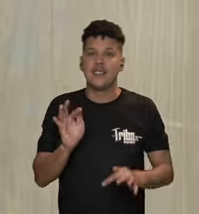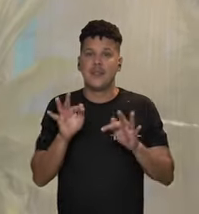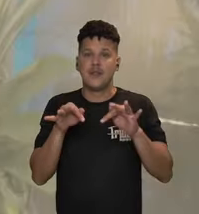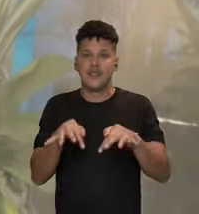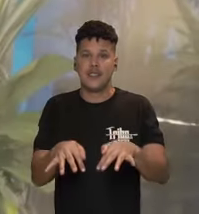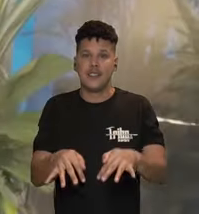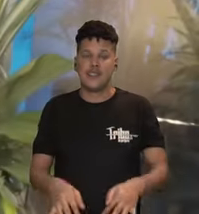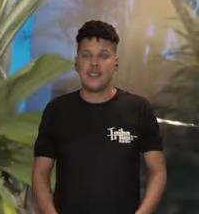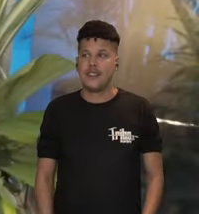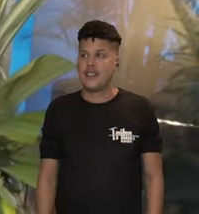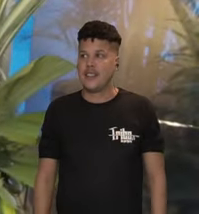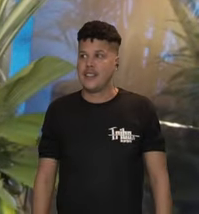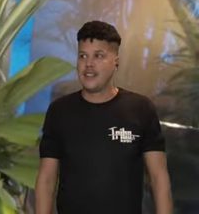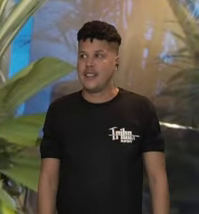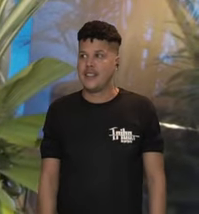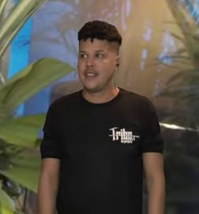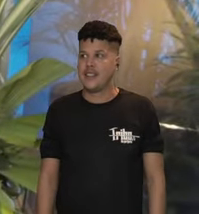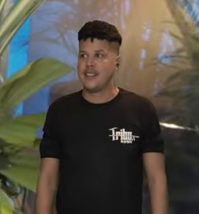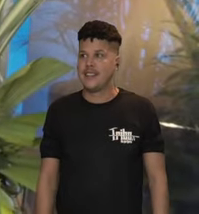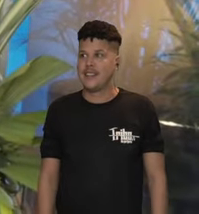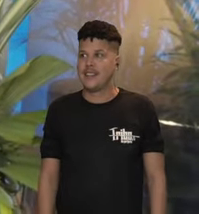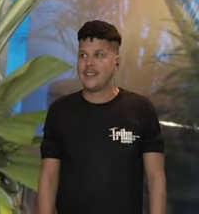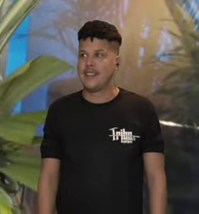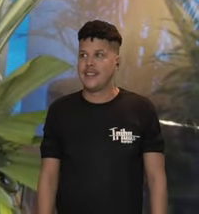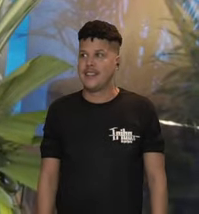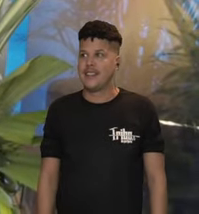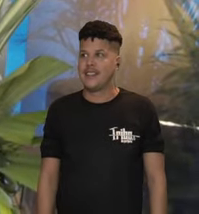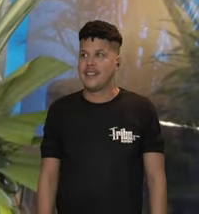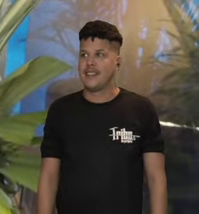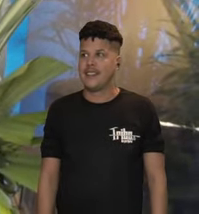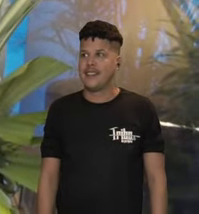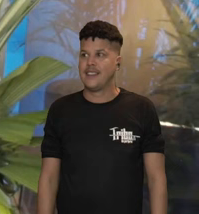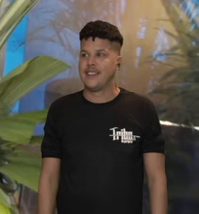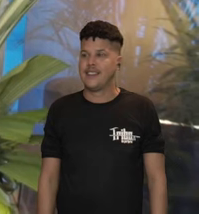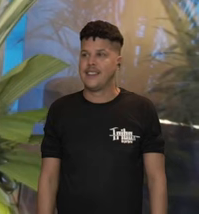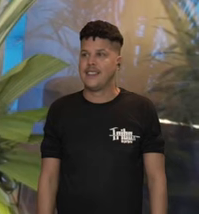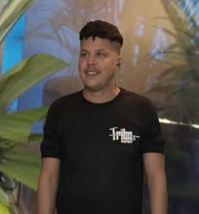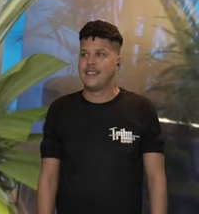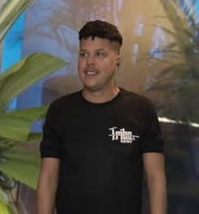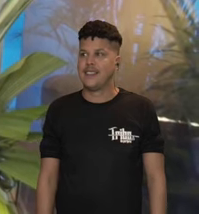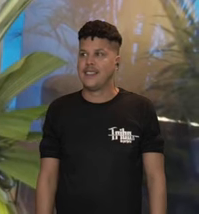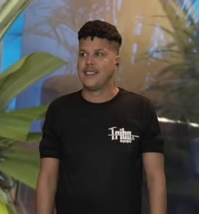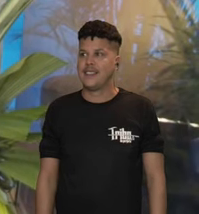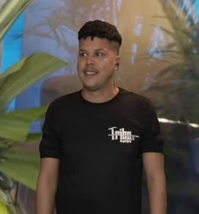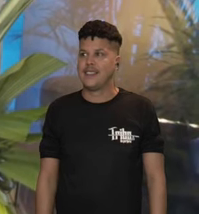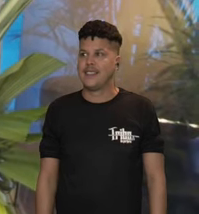mano, ainda. Mano, tem um pouco de coisa ainda. É, rapaziada, aqui, ó. Tá chegando, hein?